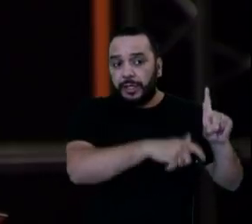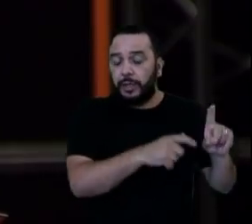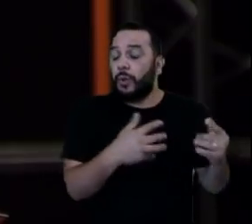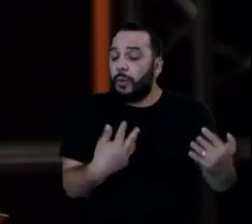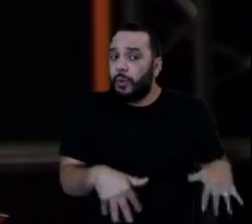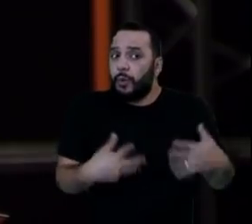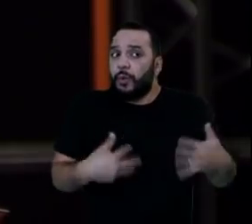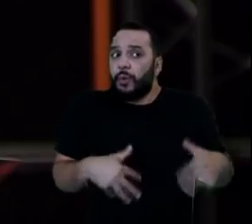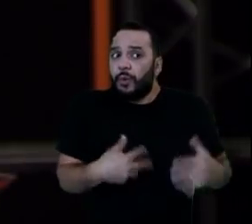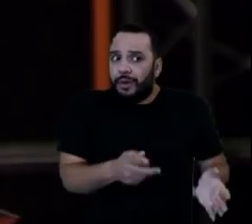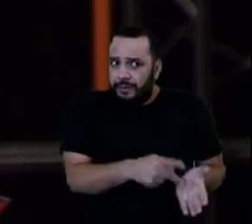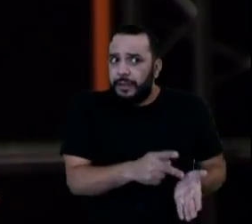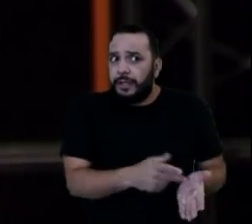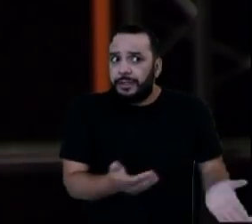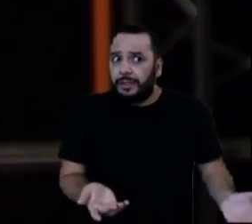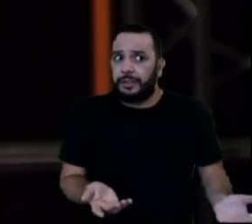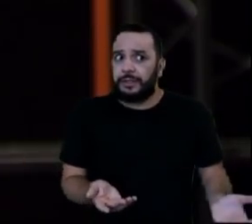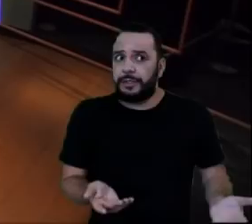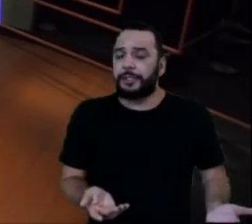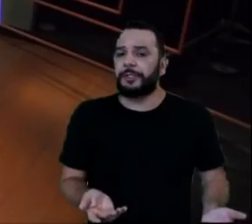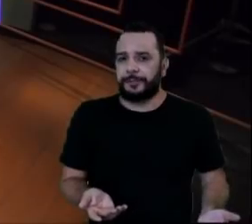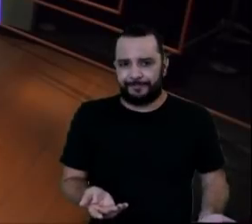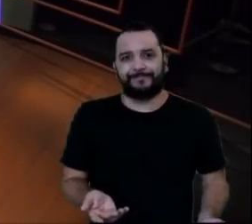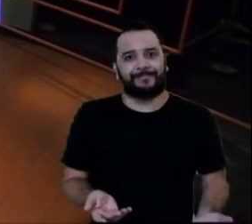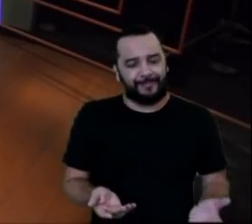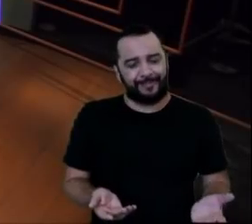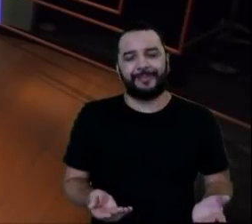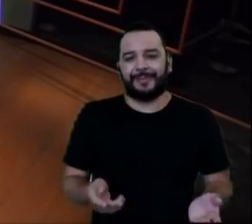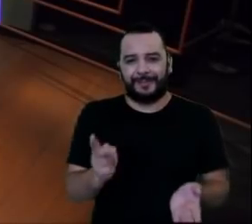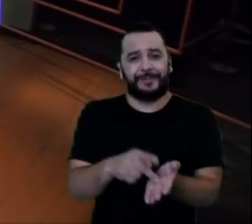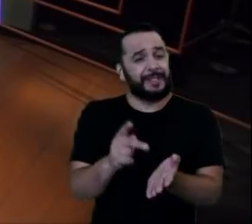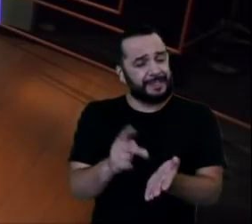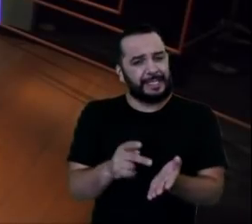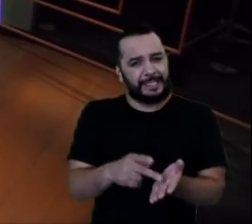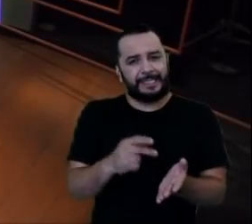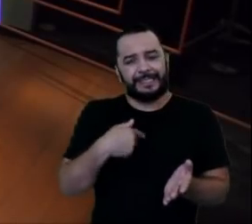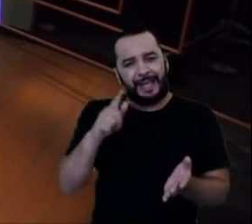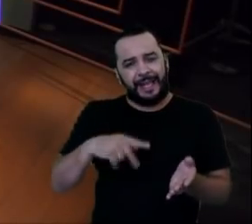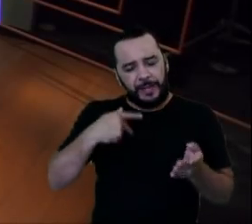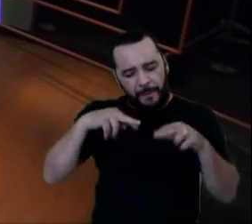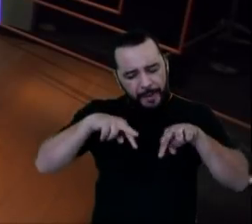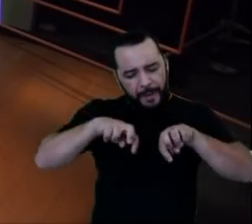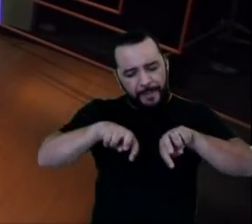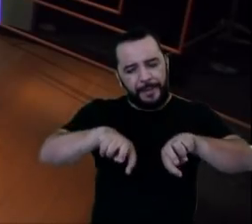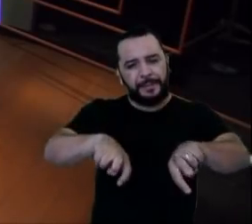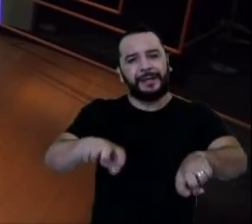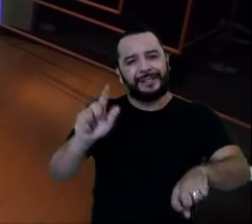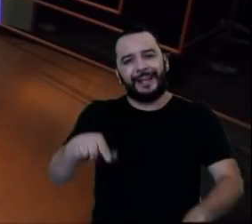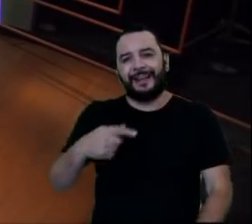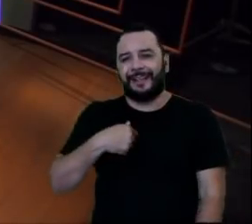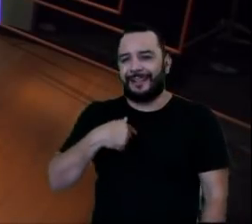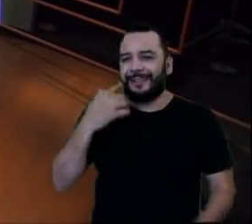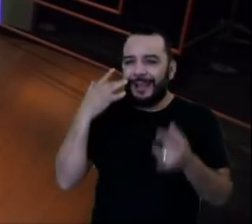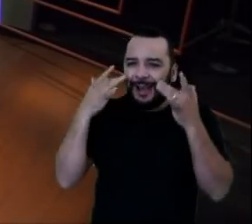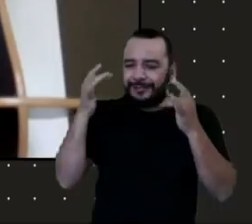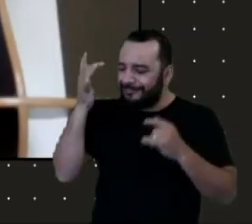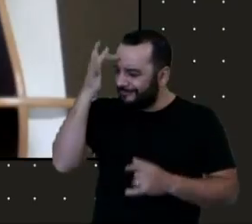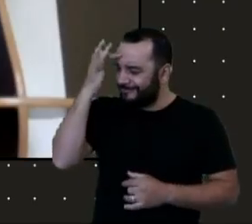Beth, Os Sete Afluentes do Rio Ota foi um outro grande sucesso do teatro, né? Uma peça com 5 horas de duração, onde